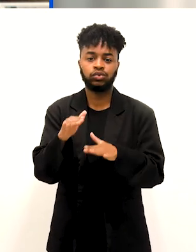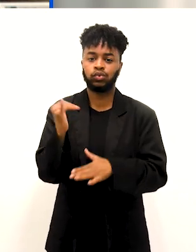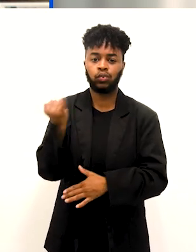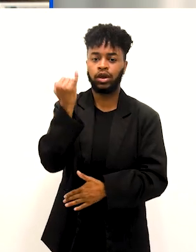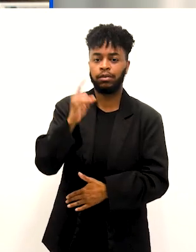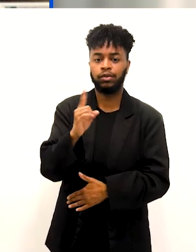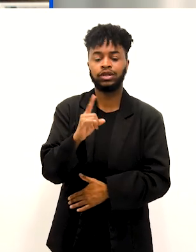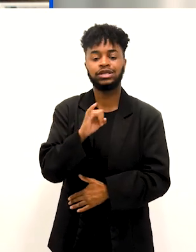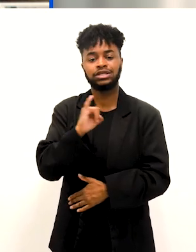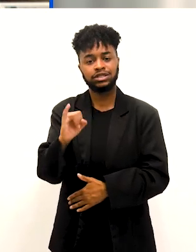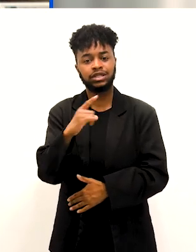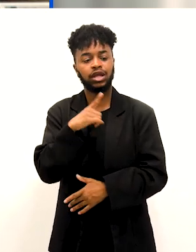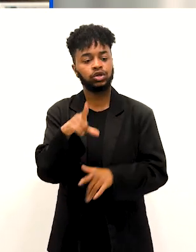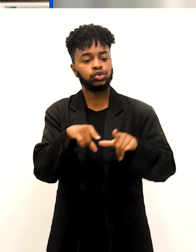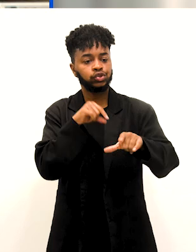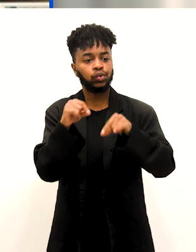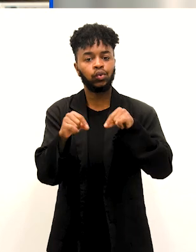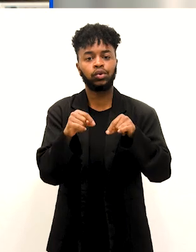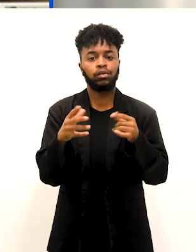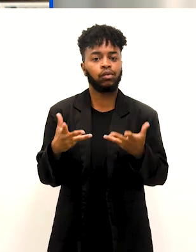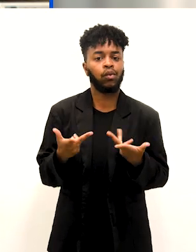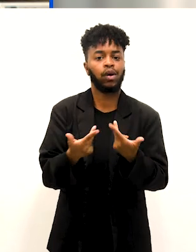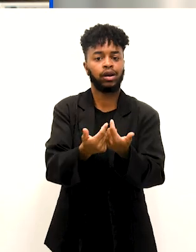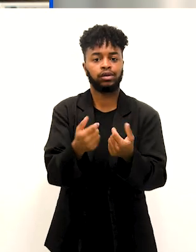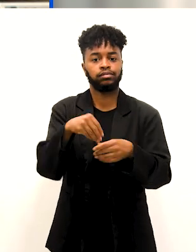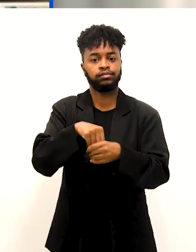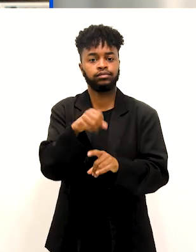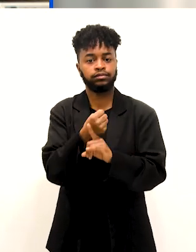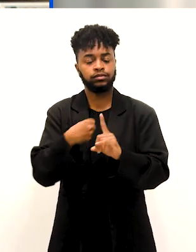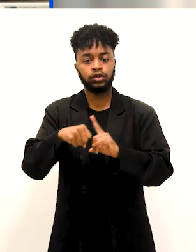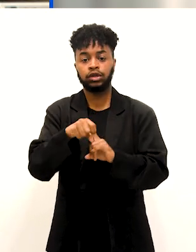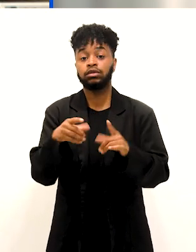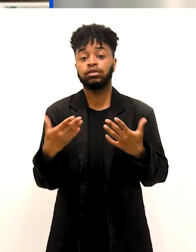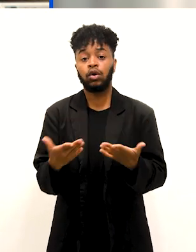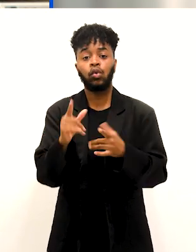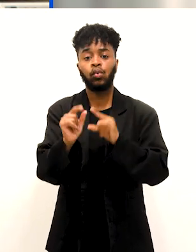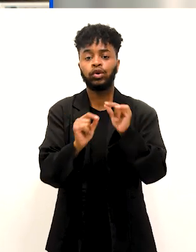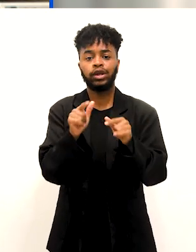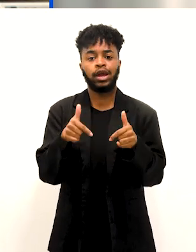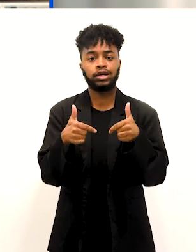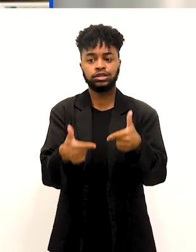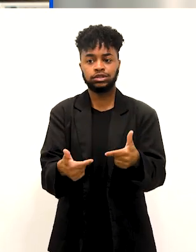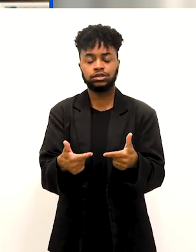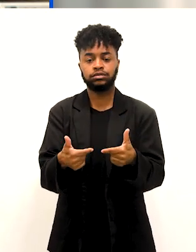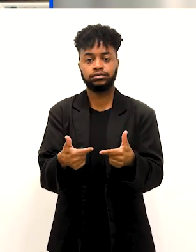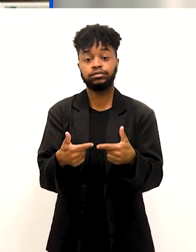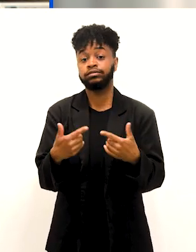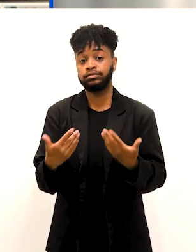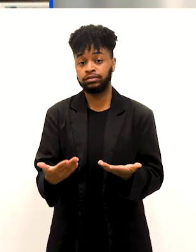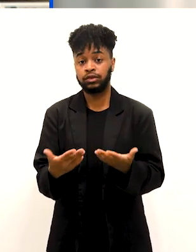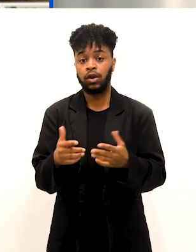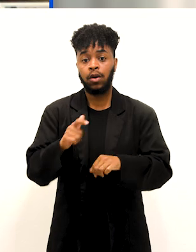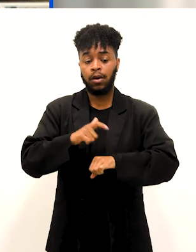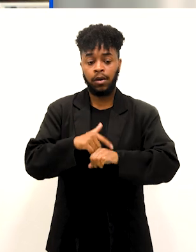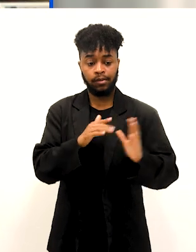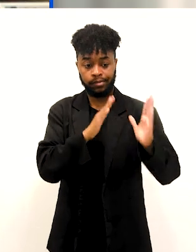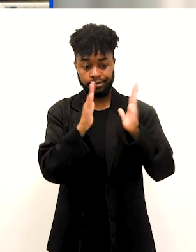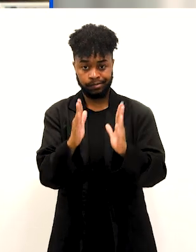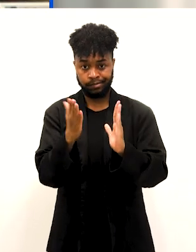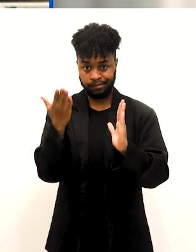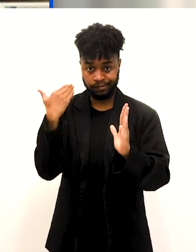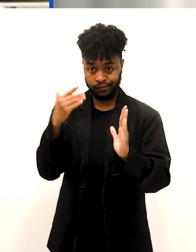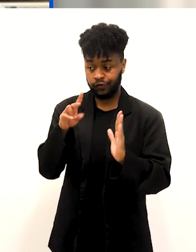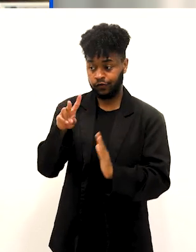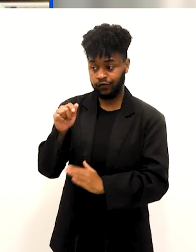se houvesse escolhas de mais qualidade na sociedade. Então, o que fazer? No bloco anterior, Wagner mencionou que